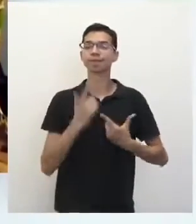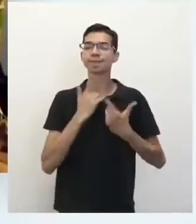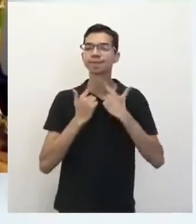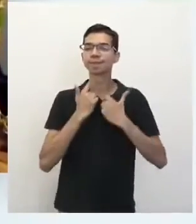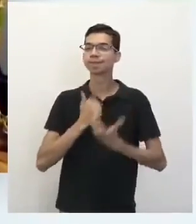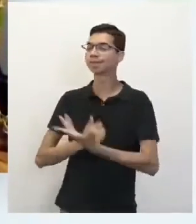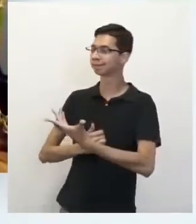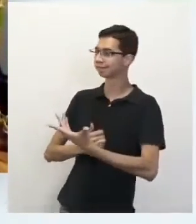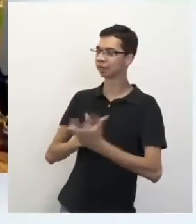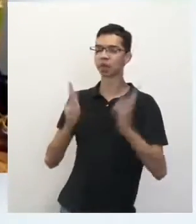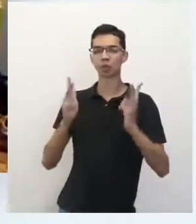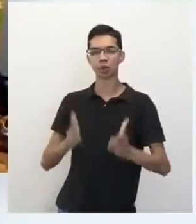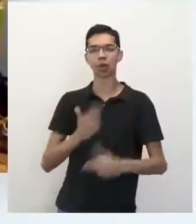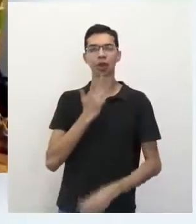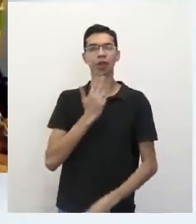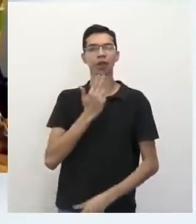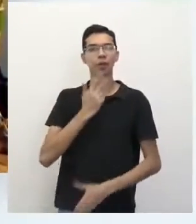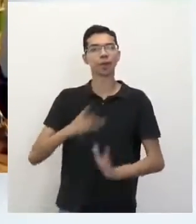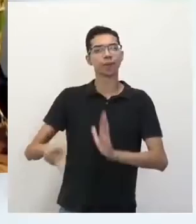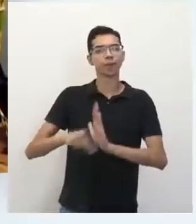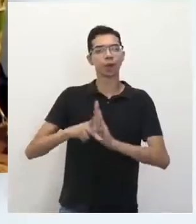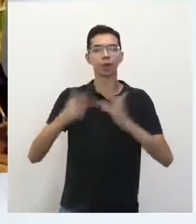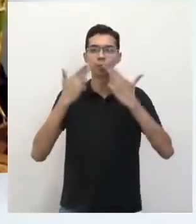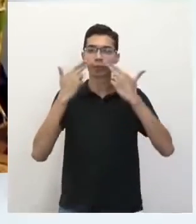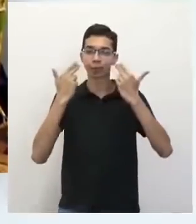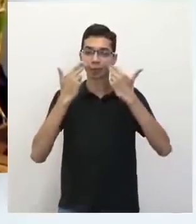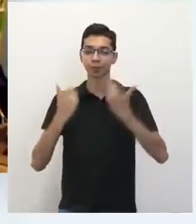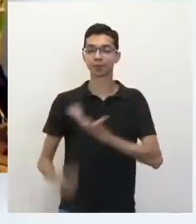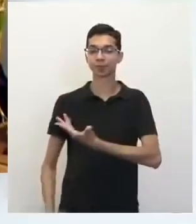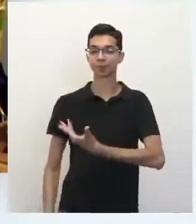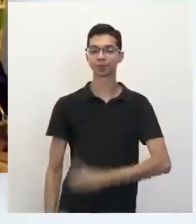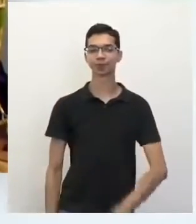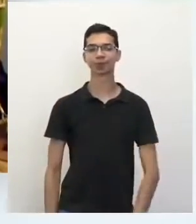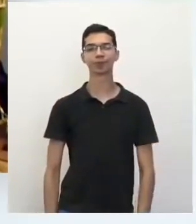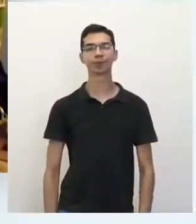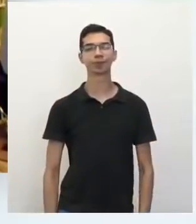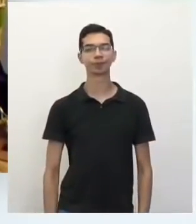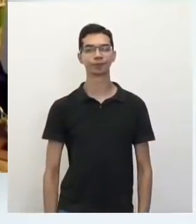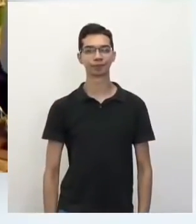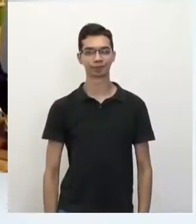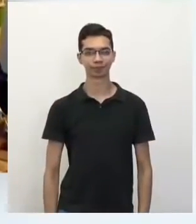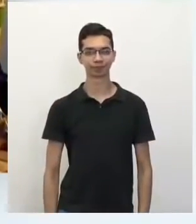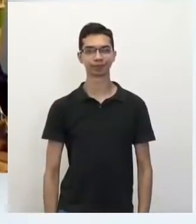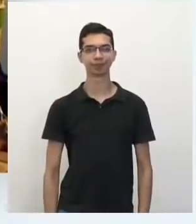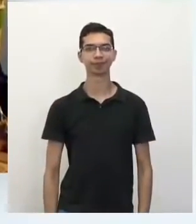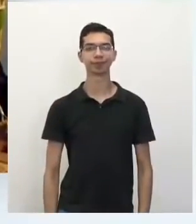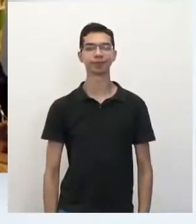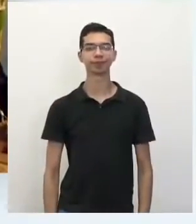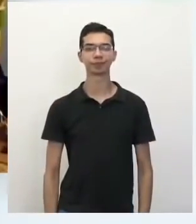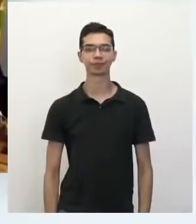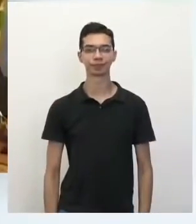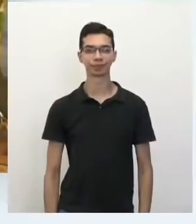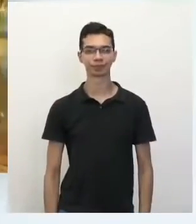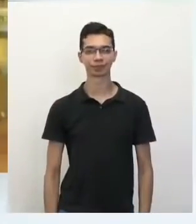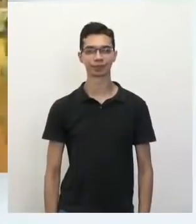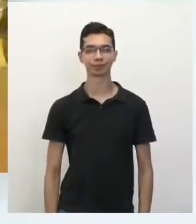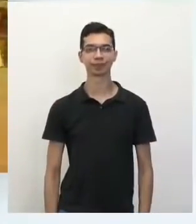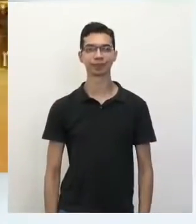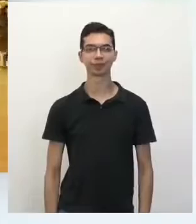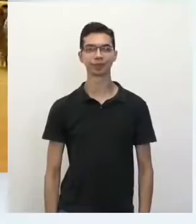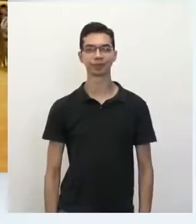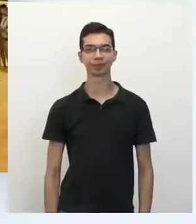maori em língua nativa. No te motu, no te whenua, o Aotearoa, te